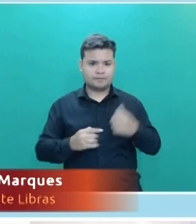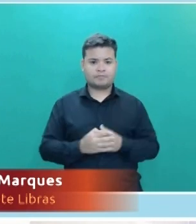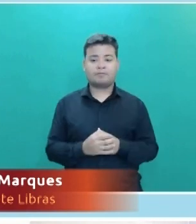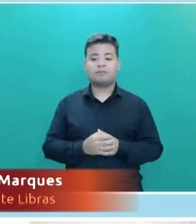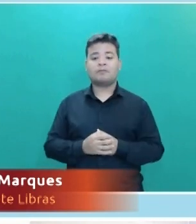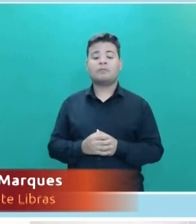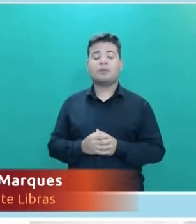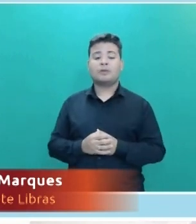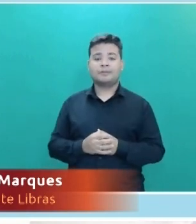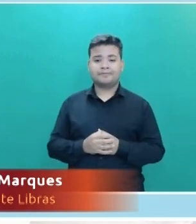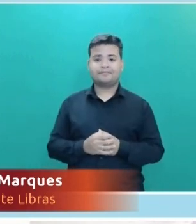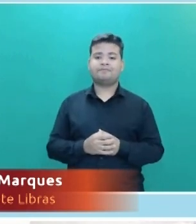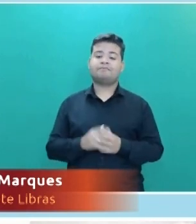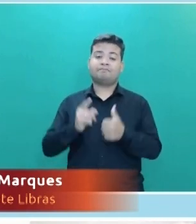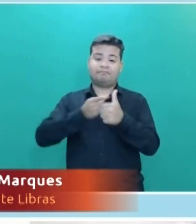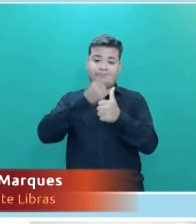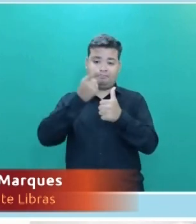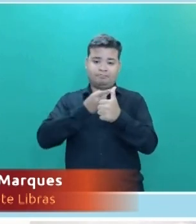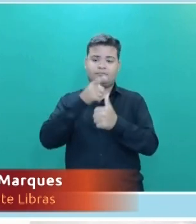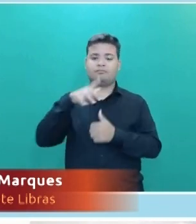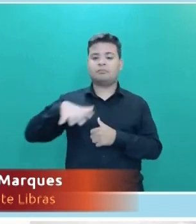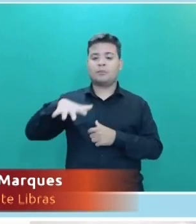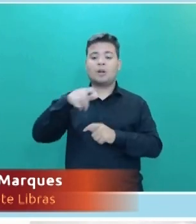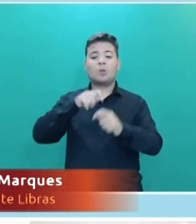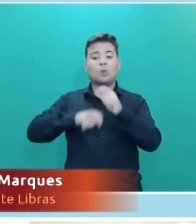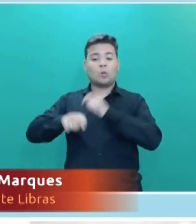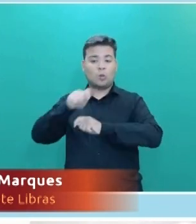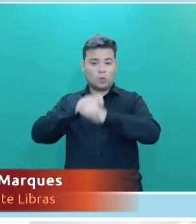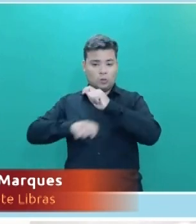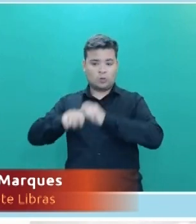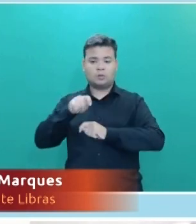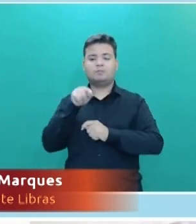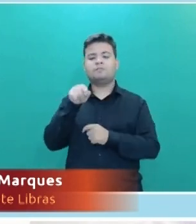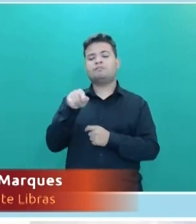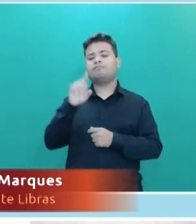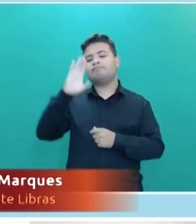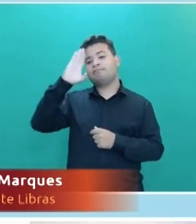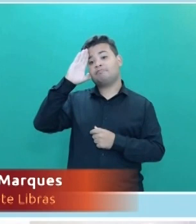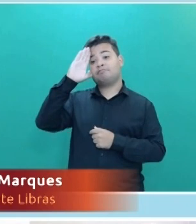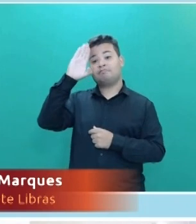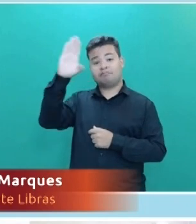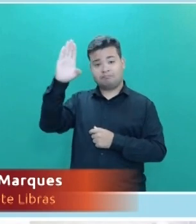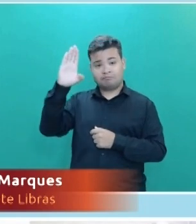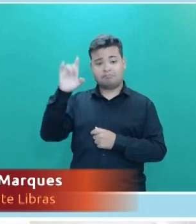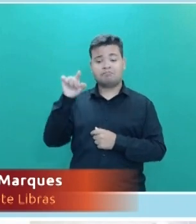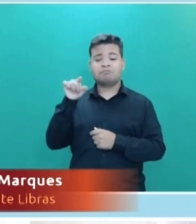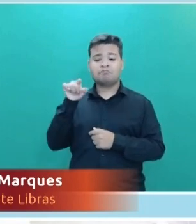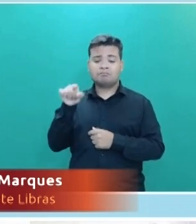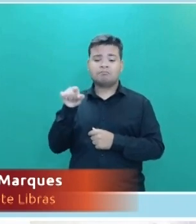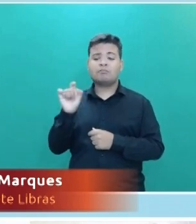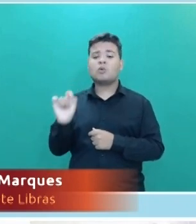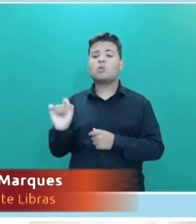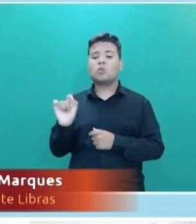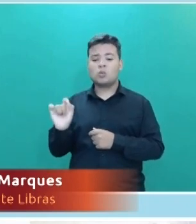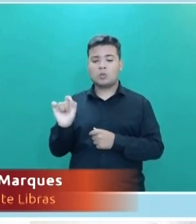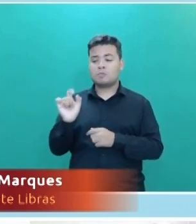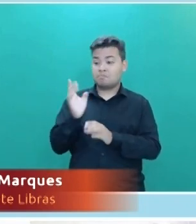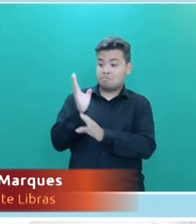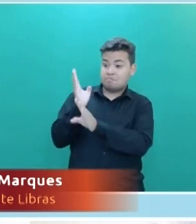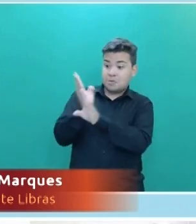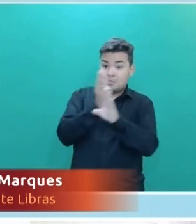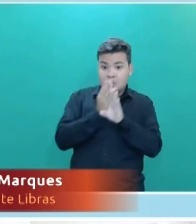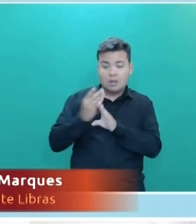setores econômicos nos quais prioritariamente foi identificada a prática do trabalho